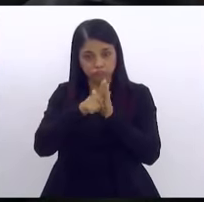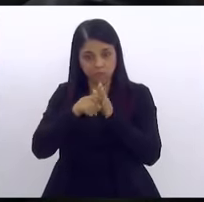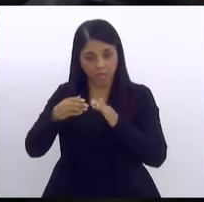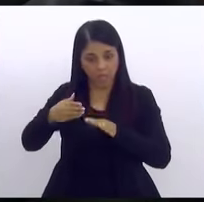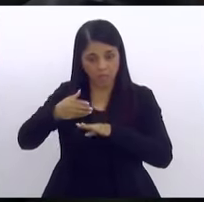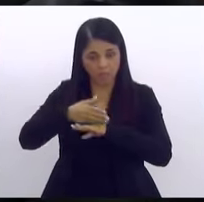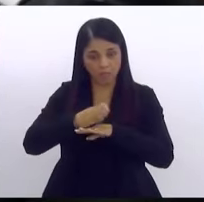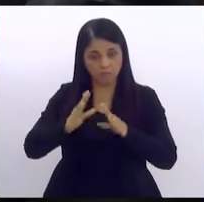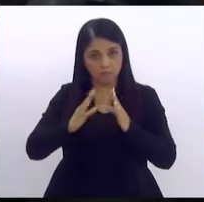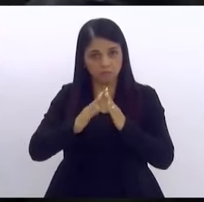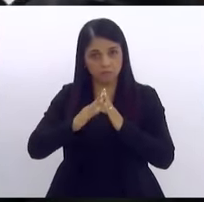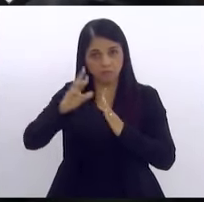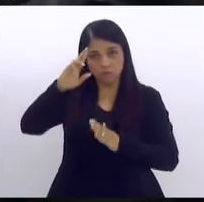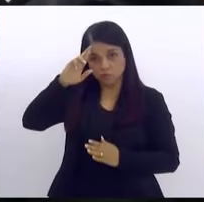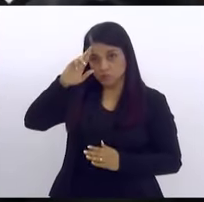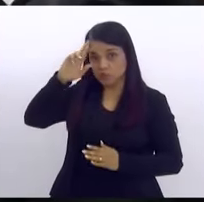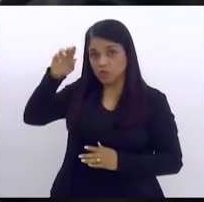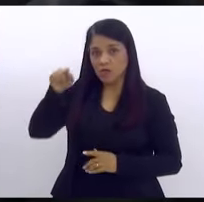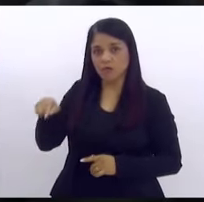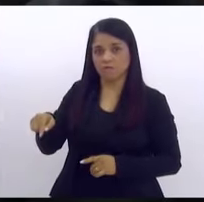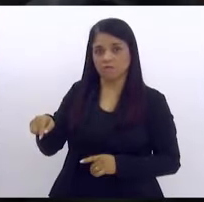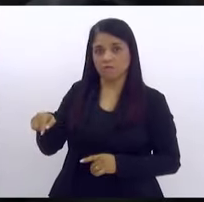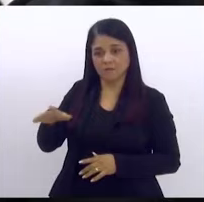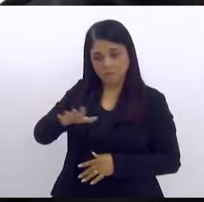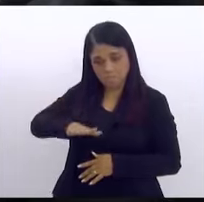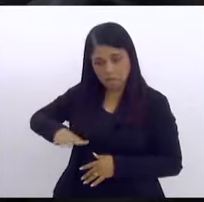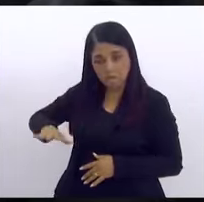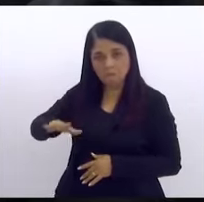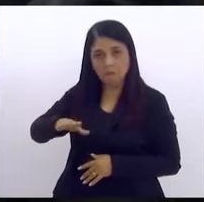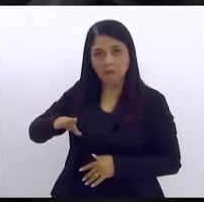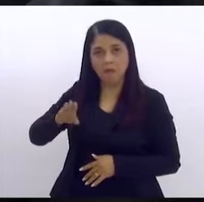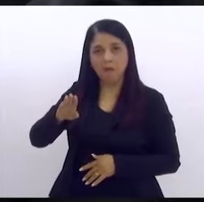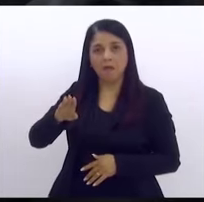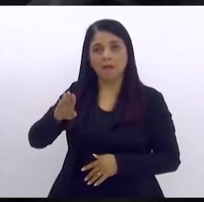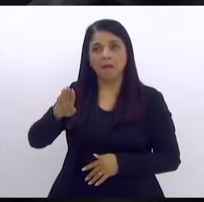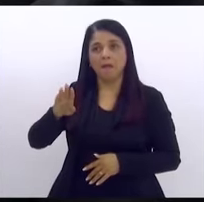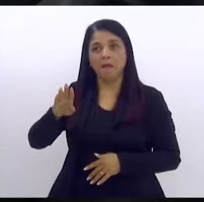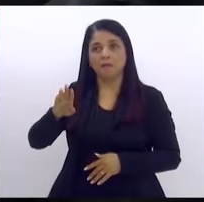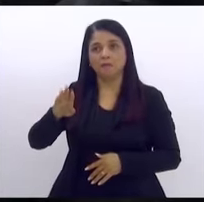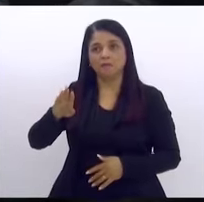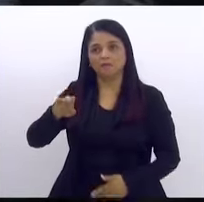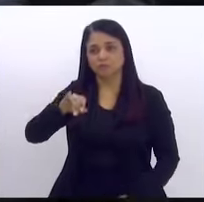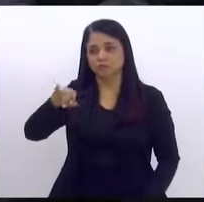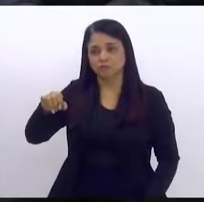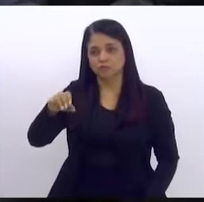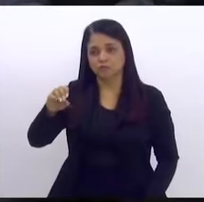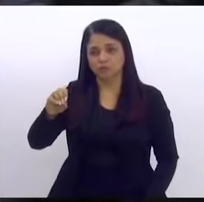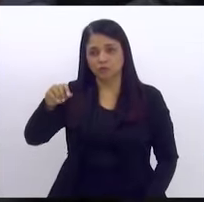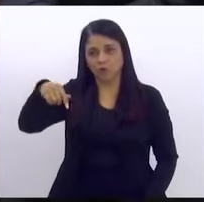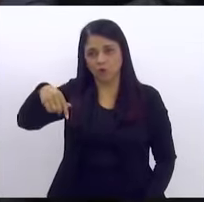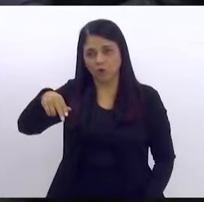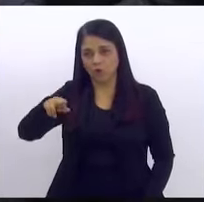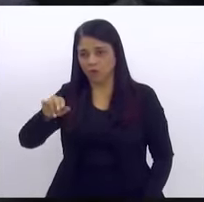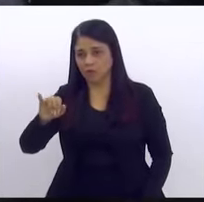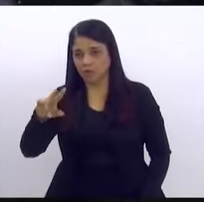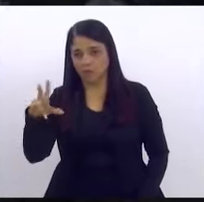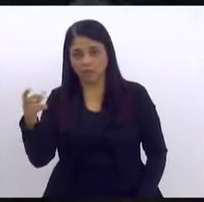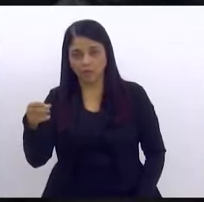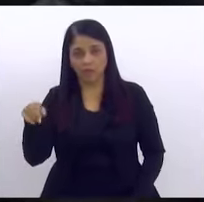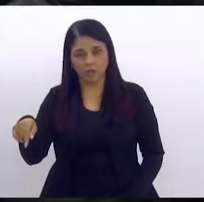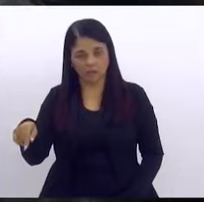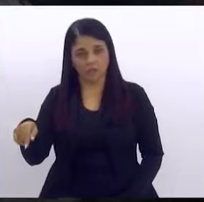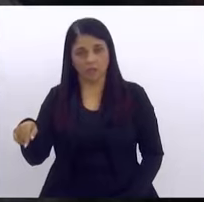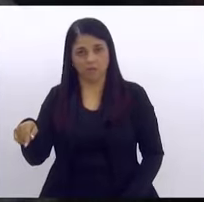pessoa do chefe da região, né, do brabo, chamado Jotinha, que está tomando Maricá com a anuência do